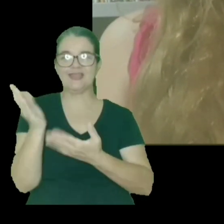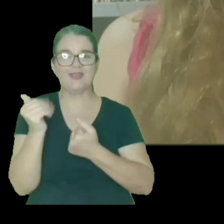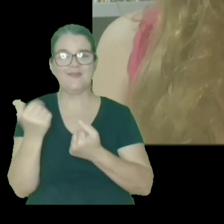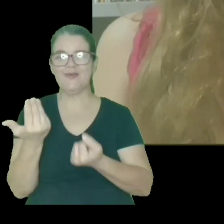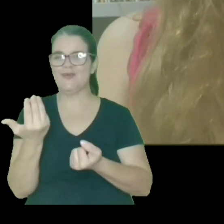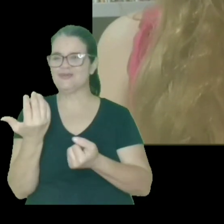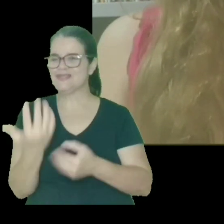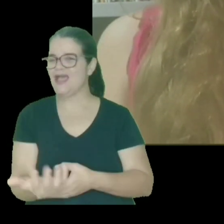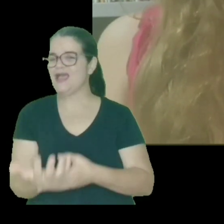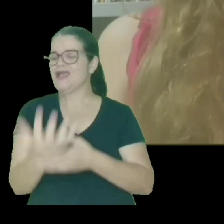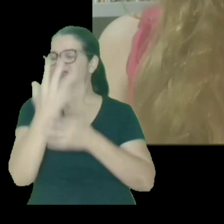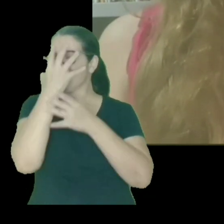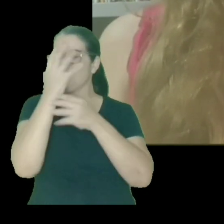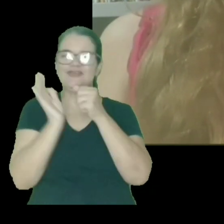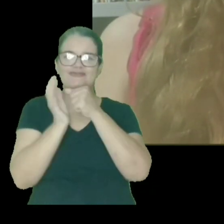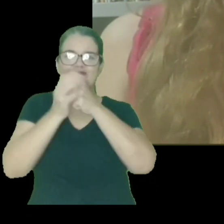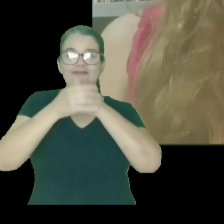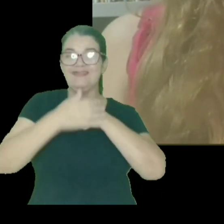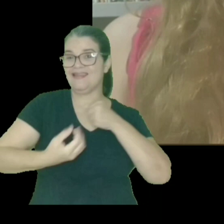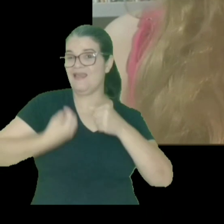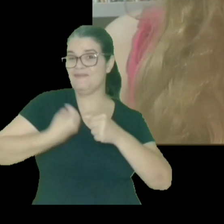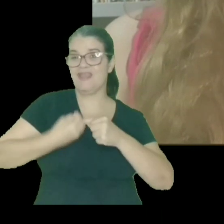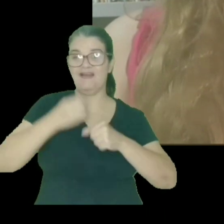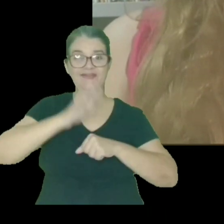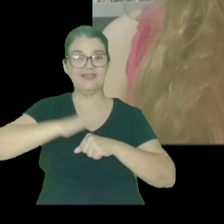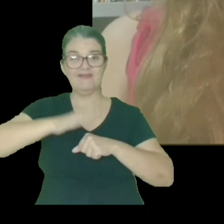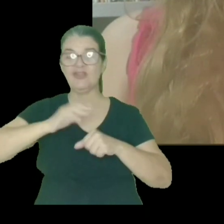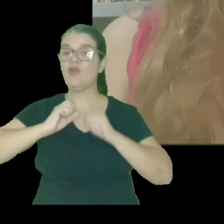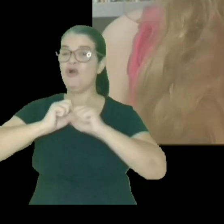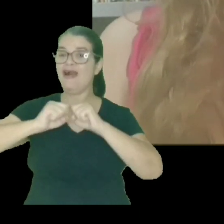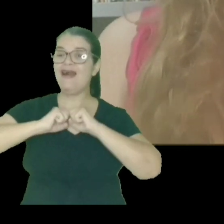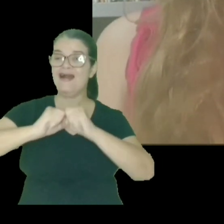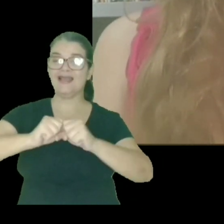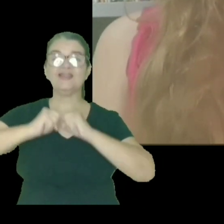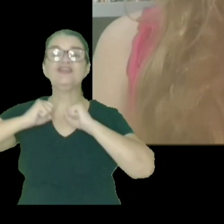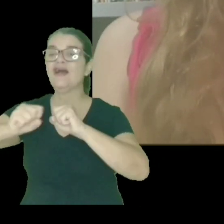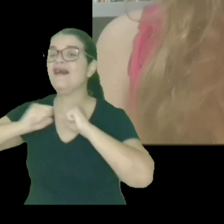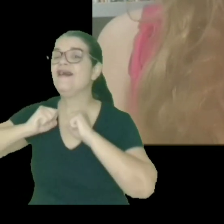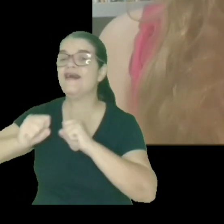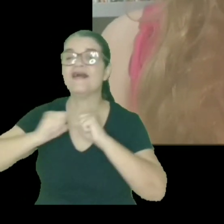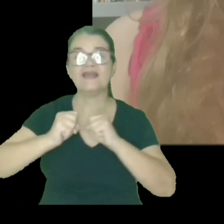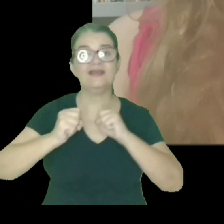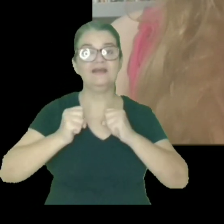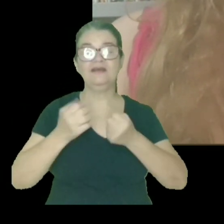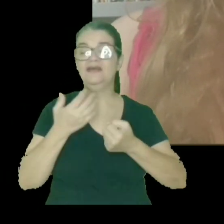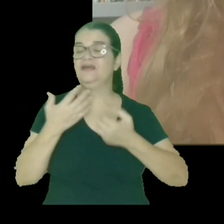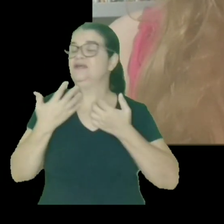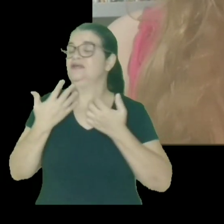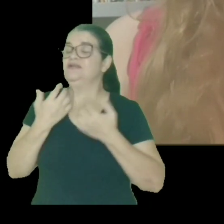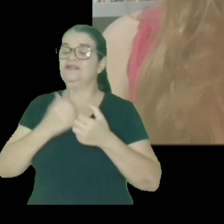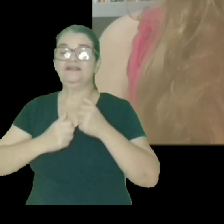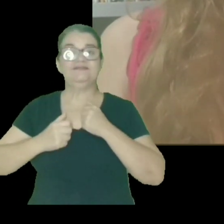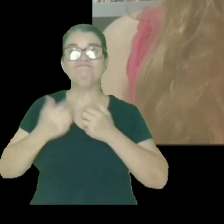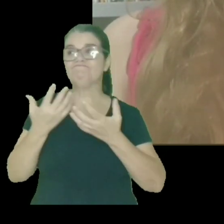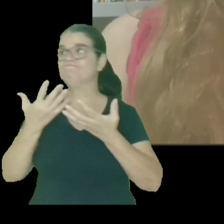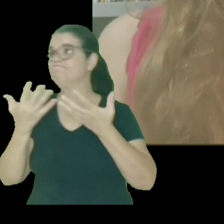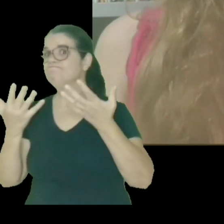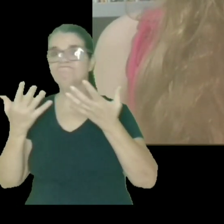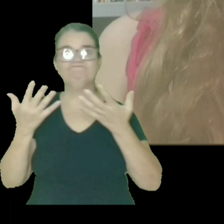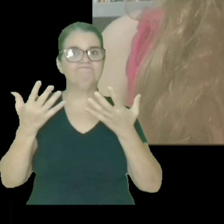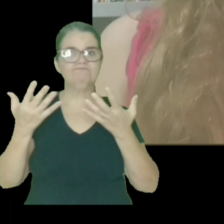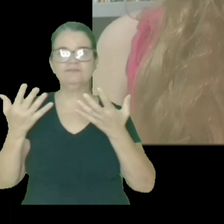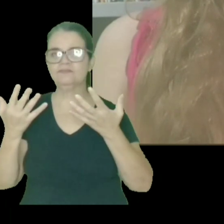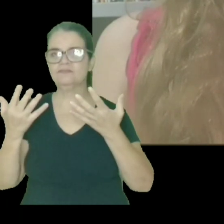tão exposta a vida infantil. Fui correndo, correndo, perplexa, atônita,